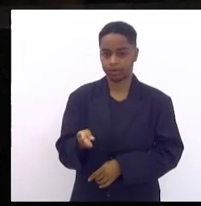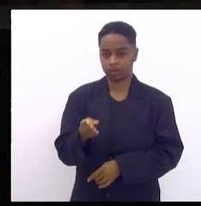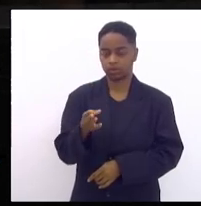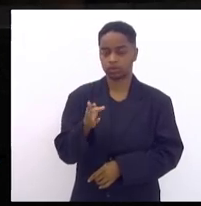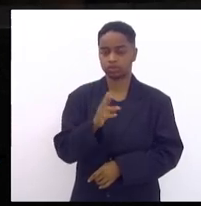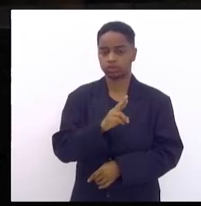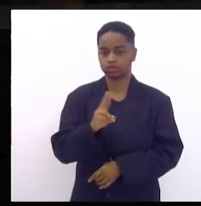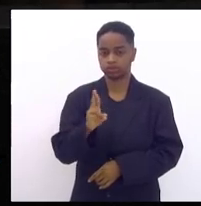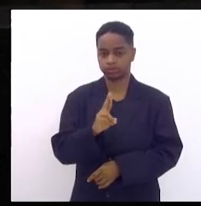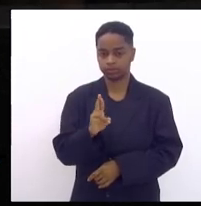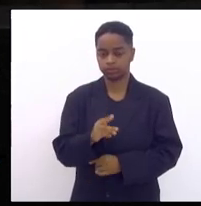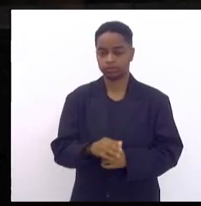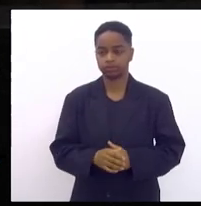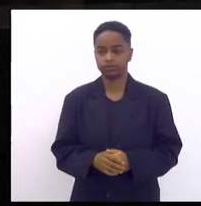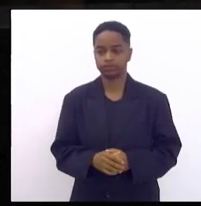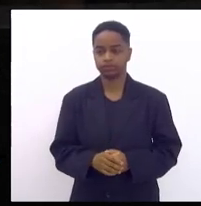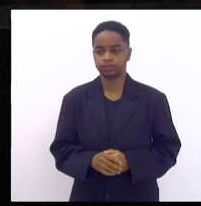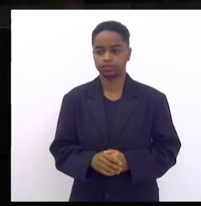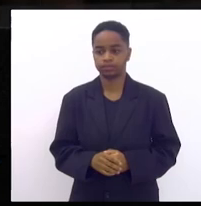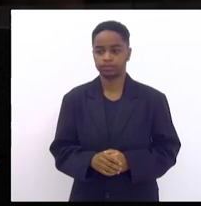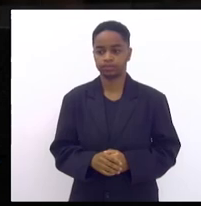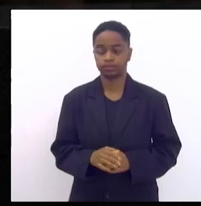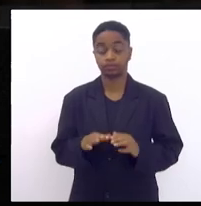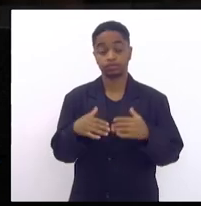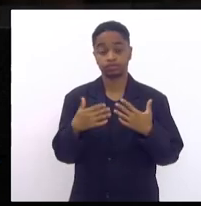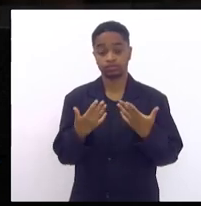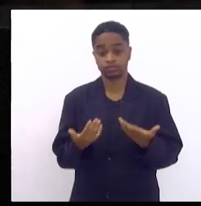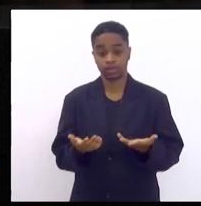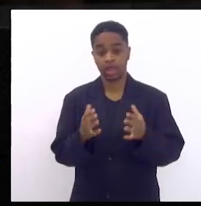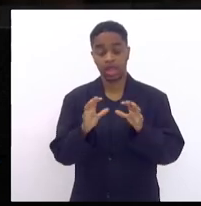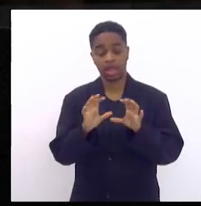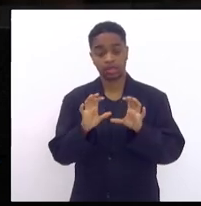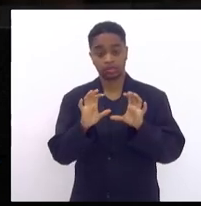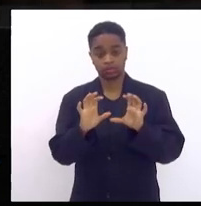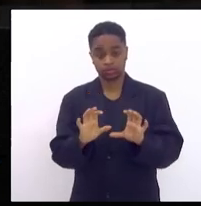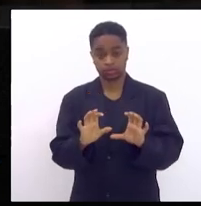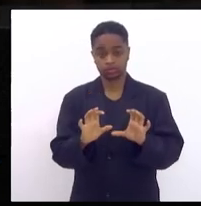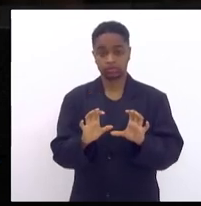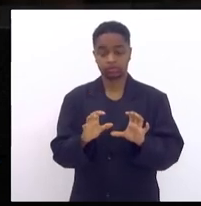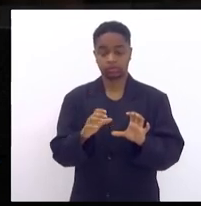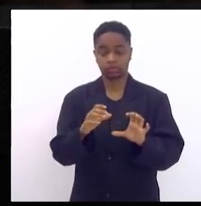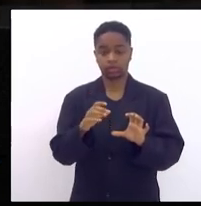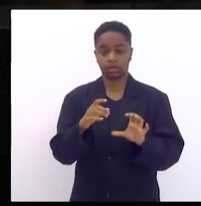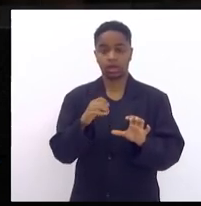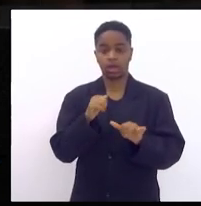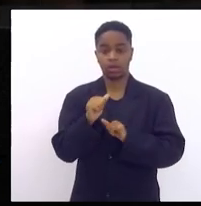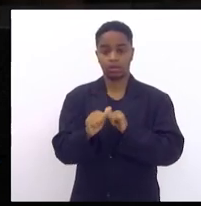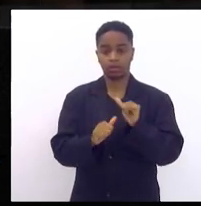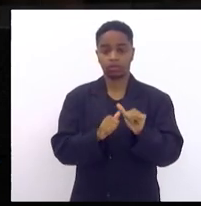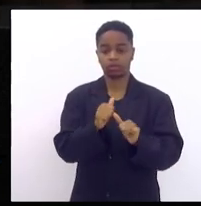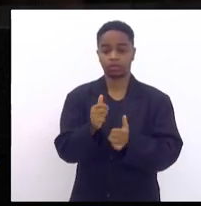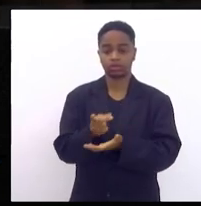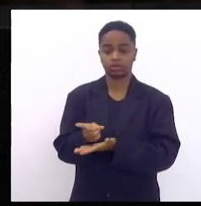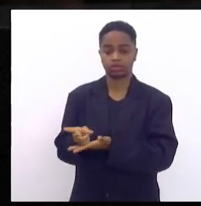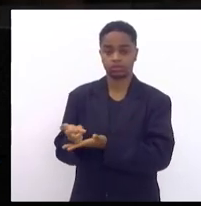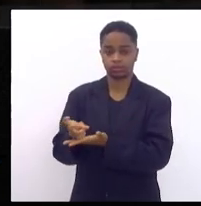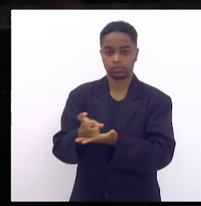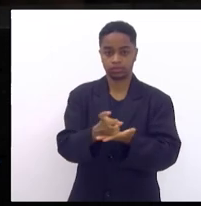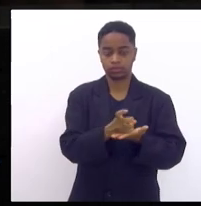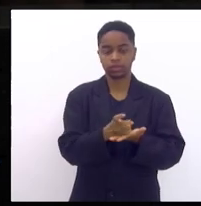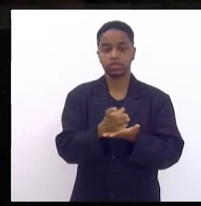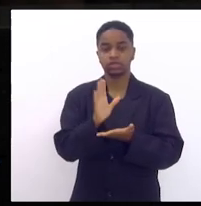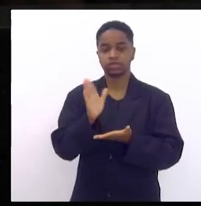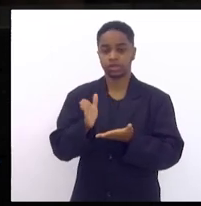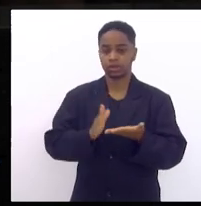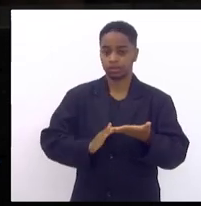bilhões de reais. Então, diante disso, a reforma tributária, já aprovada em duas casas